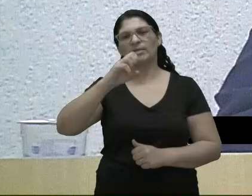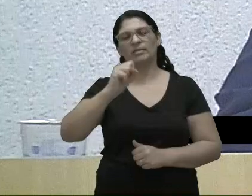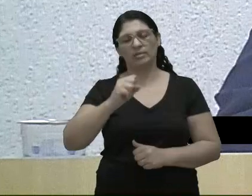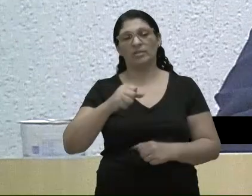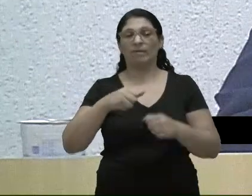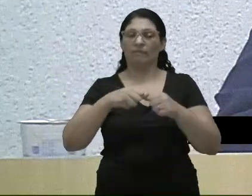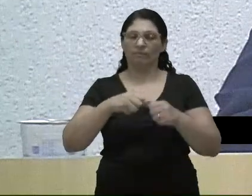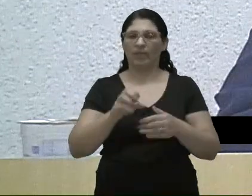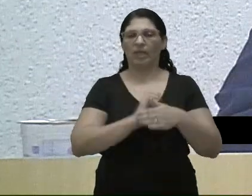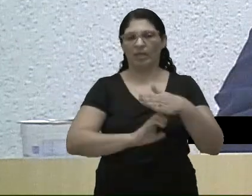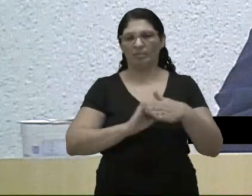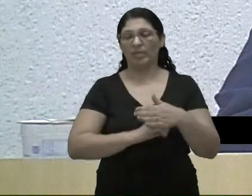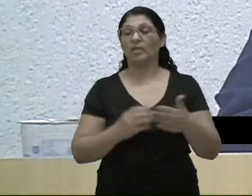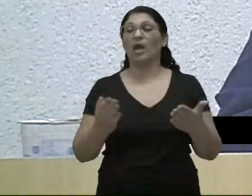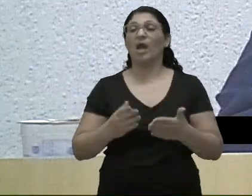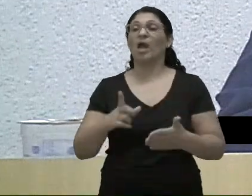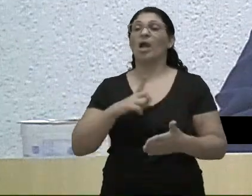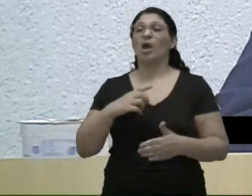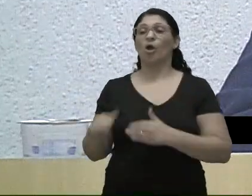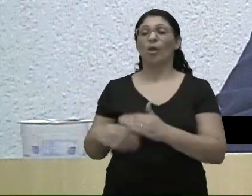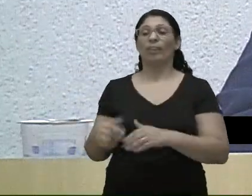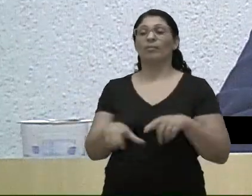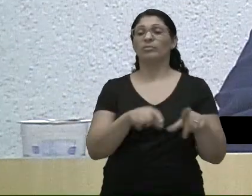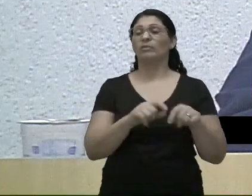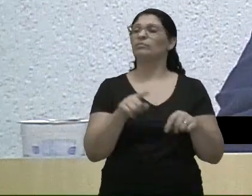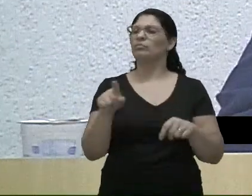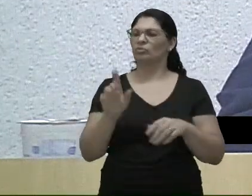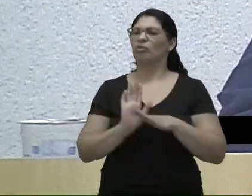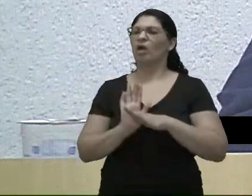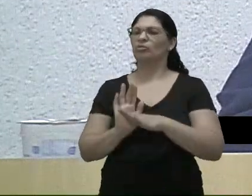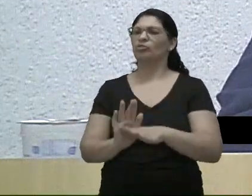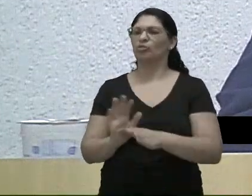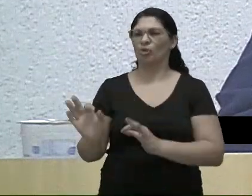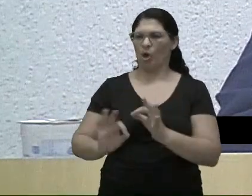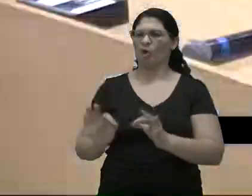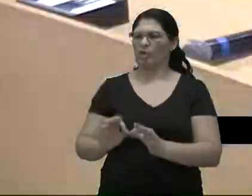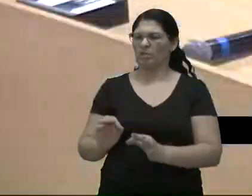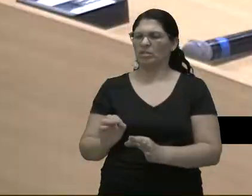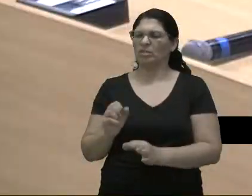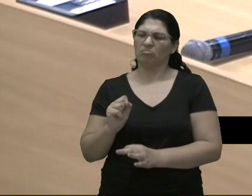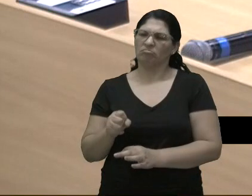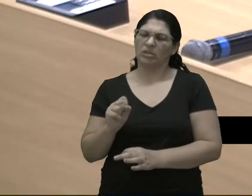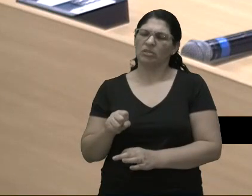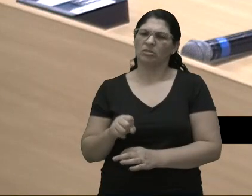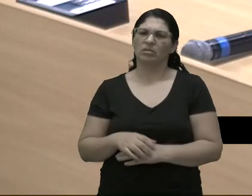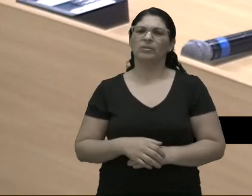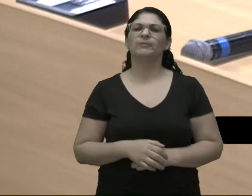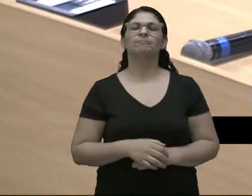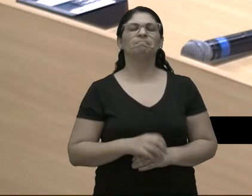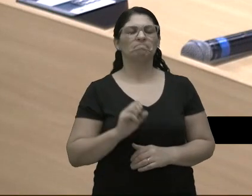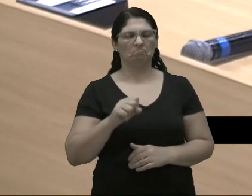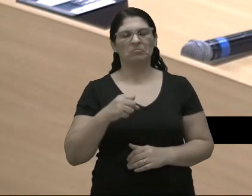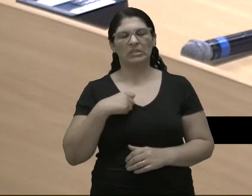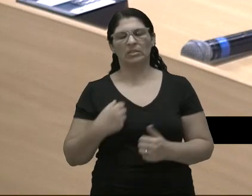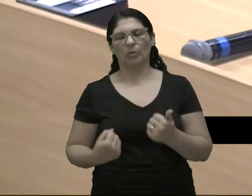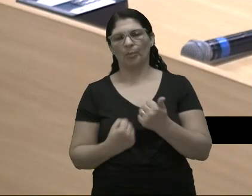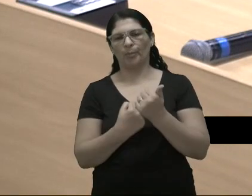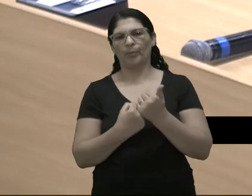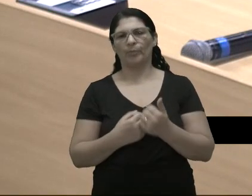teve o processo seletivo de São Marino, a senhora ajudou como na parte da coordenação, é isso? Sim, fiquei como apoio.